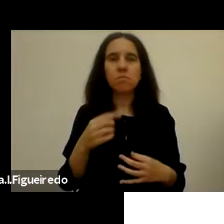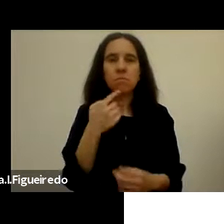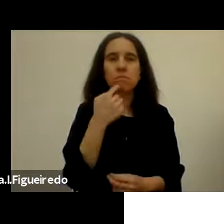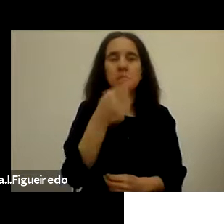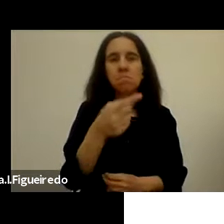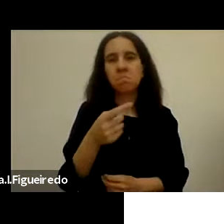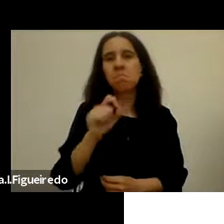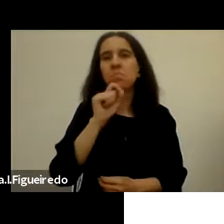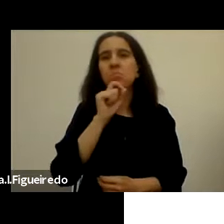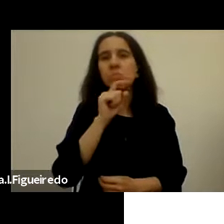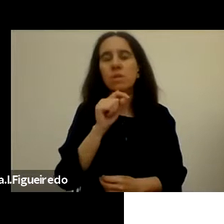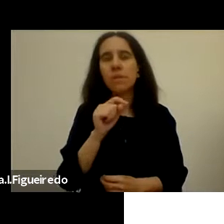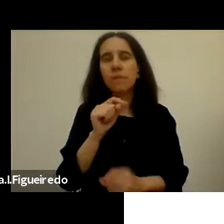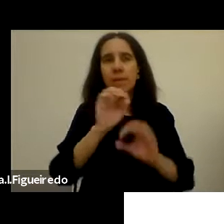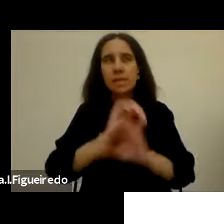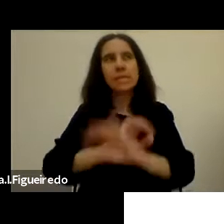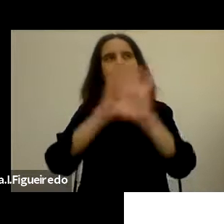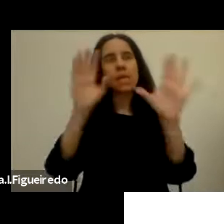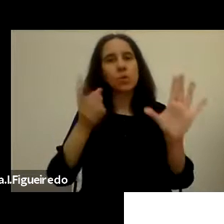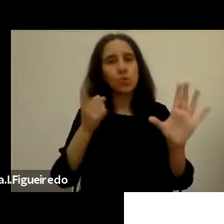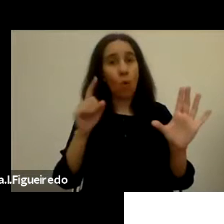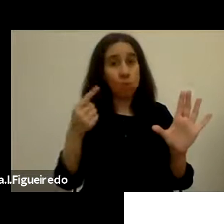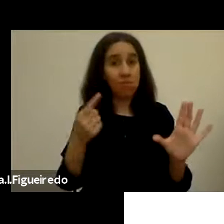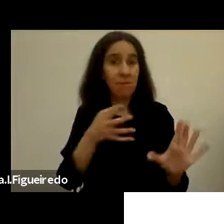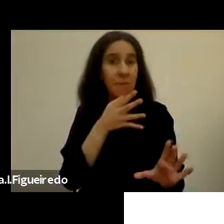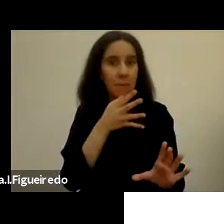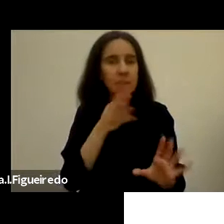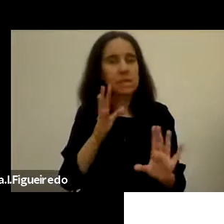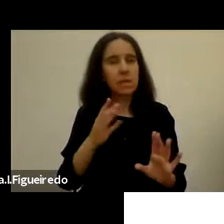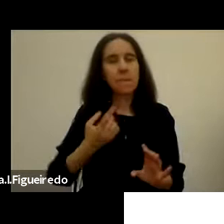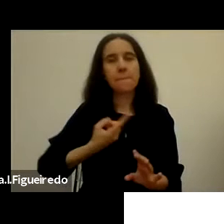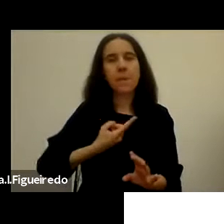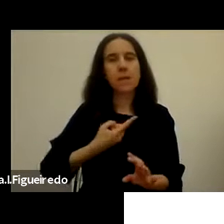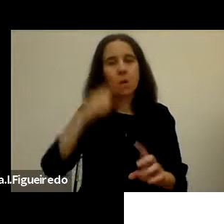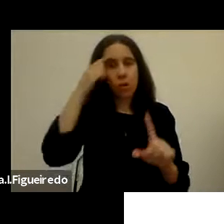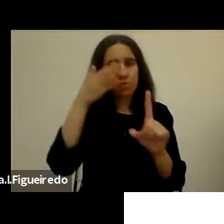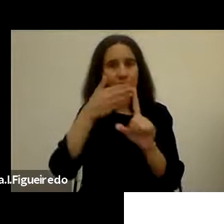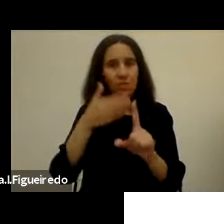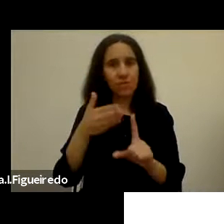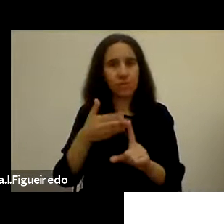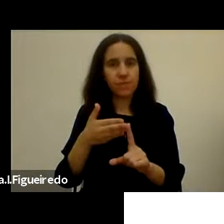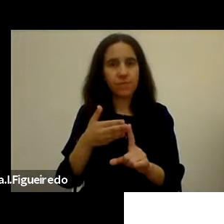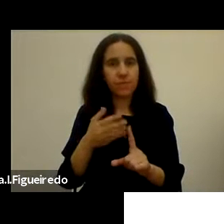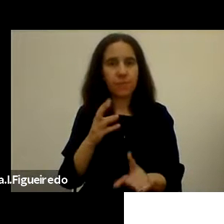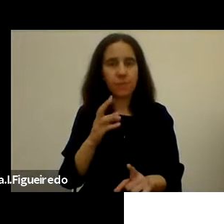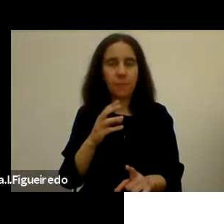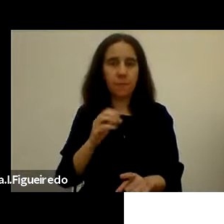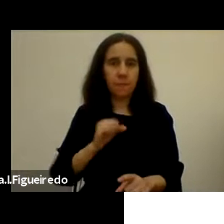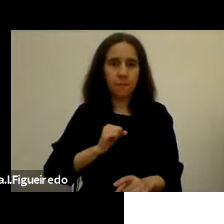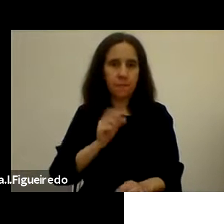que pode não ser tão clara quanto o desejável. Precisamos que sejam objetivos, perdão, por um lado